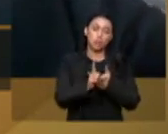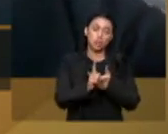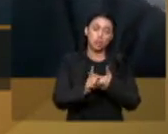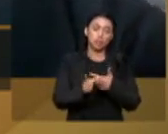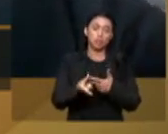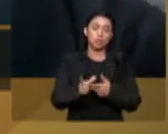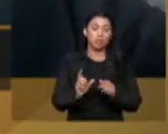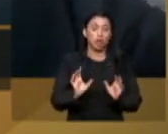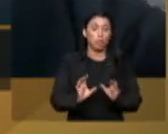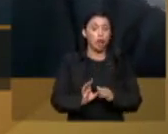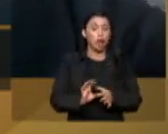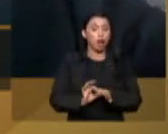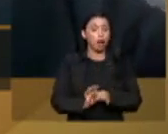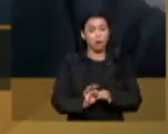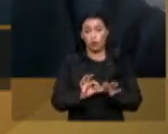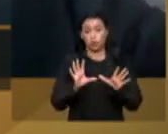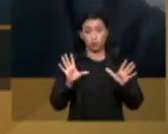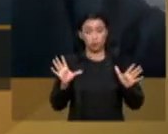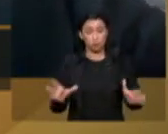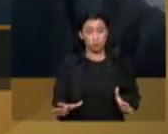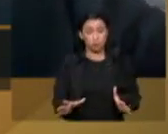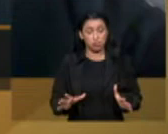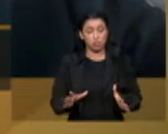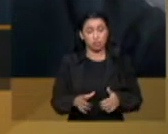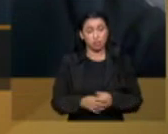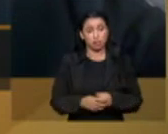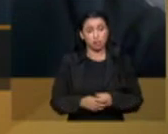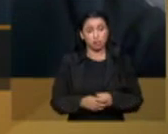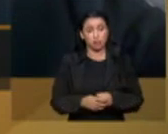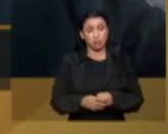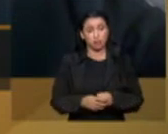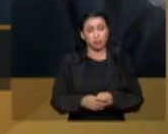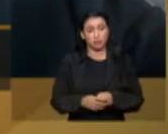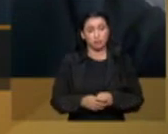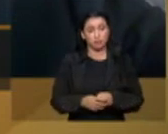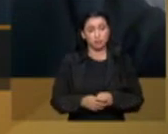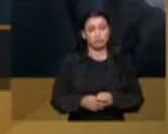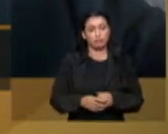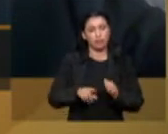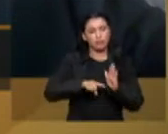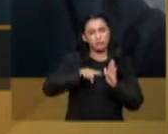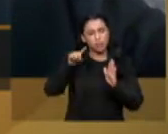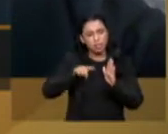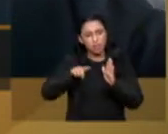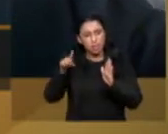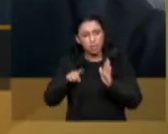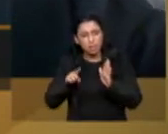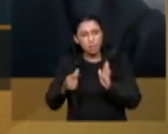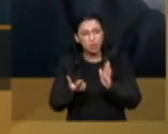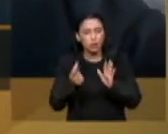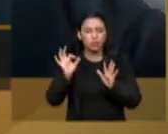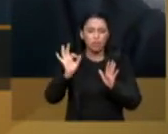uma autorização para variação de alíquota por ato próprio,